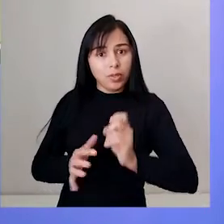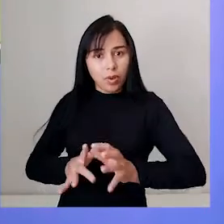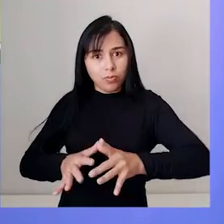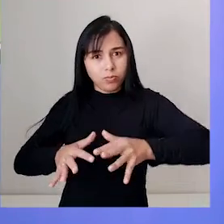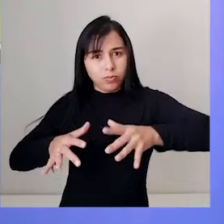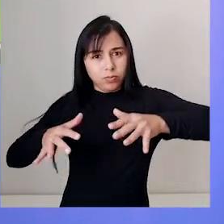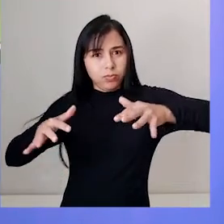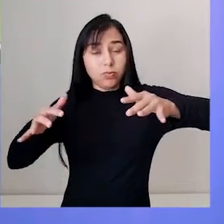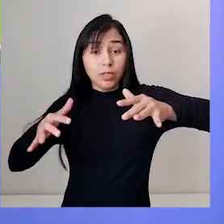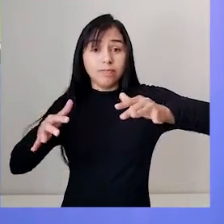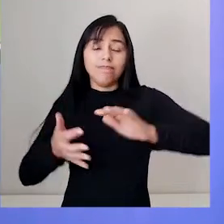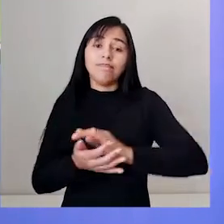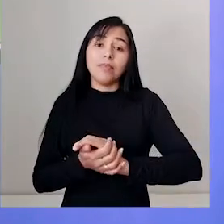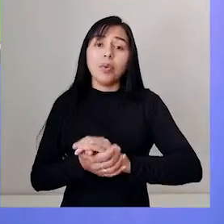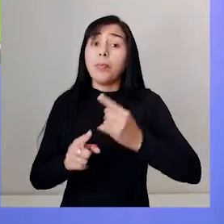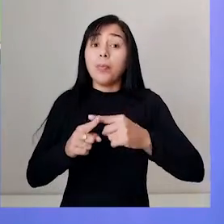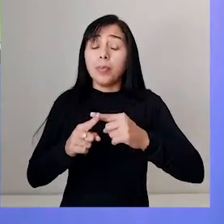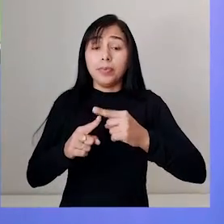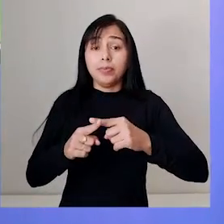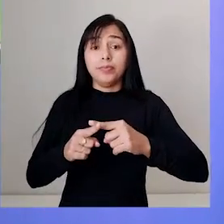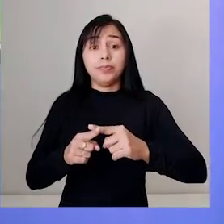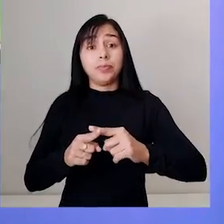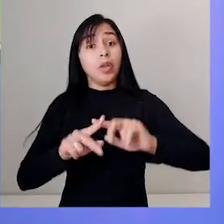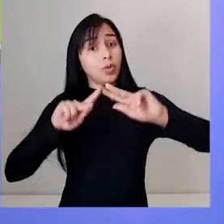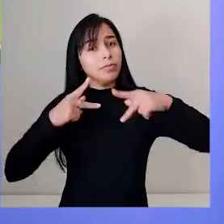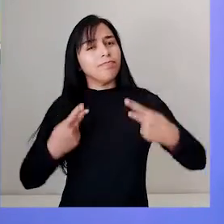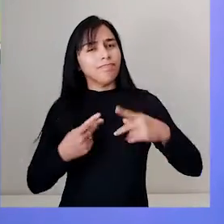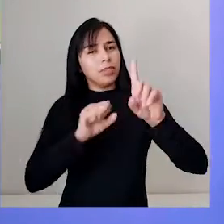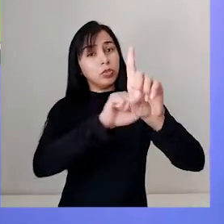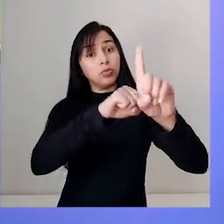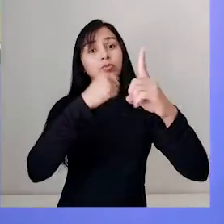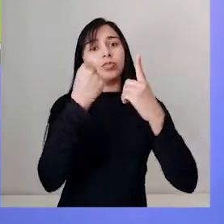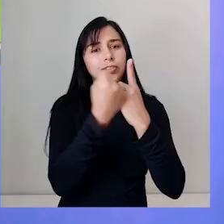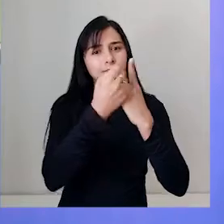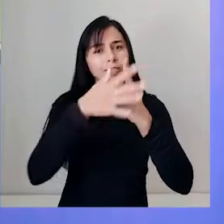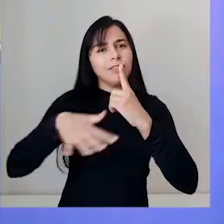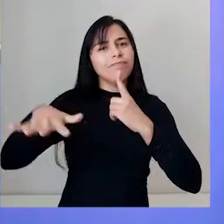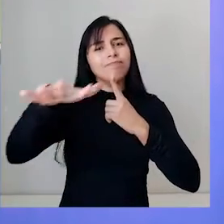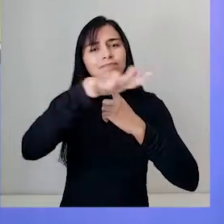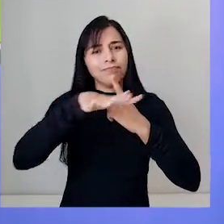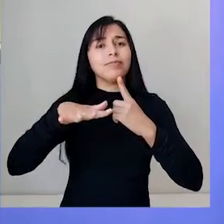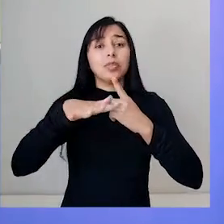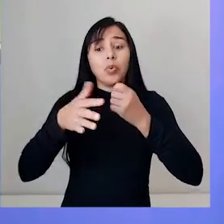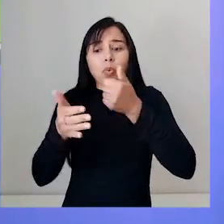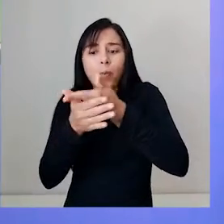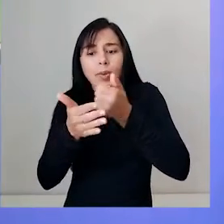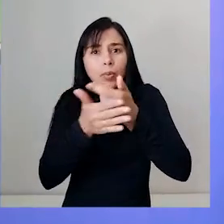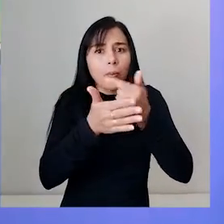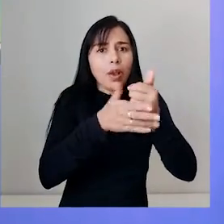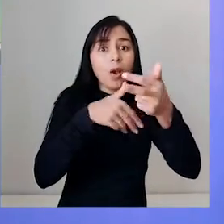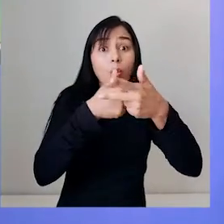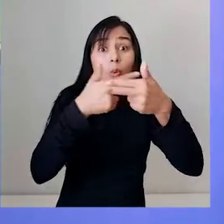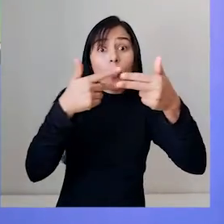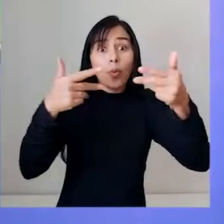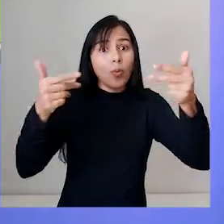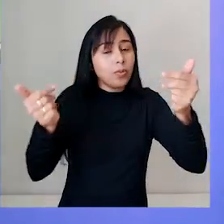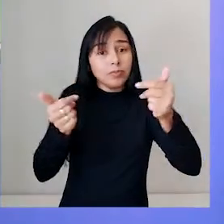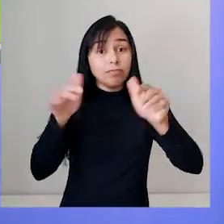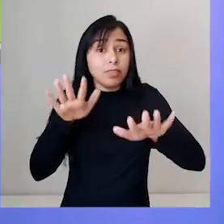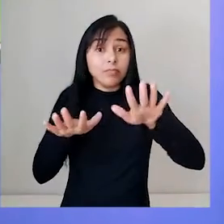humano se dá pela sociedade do consumo. É você comprar além do que precisa e